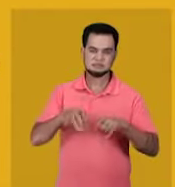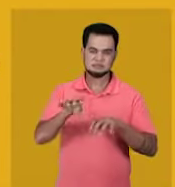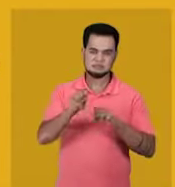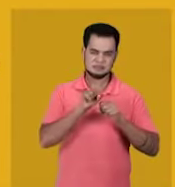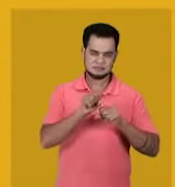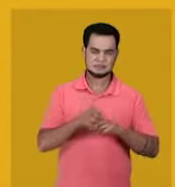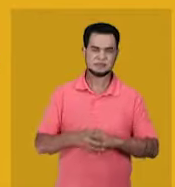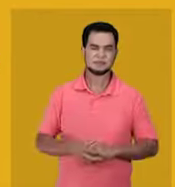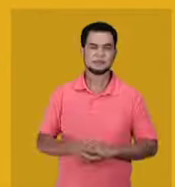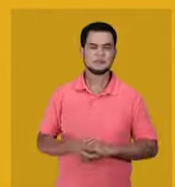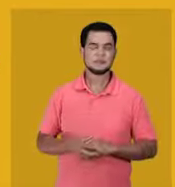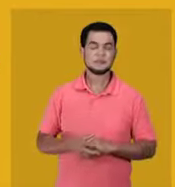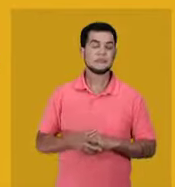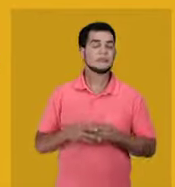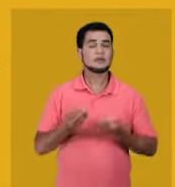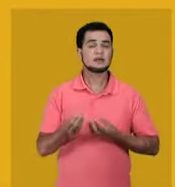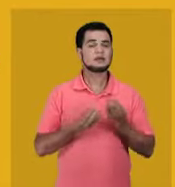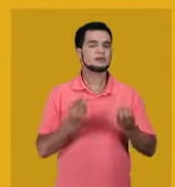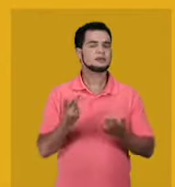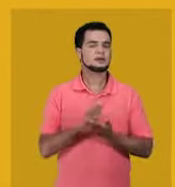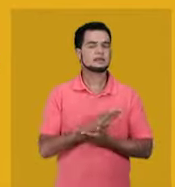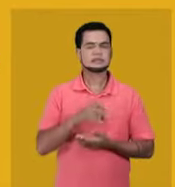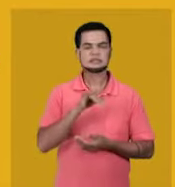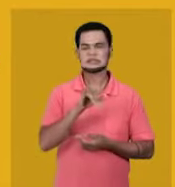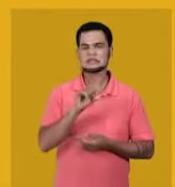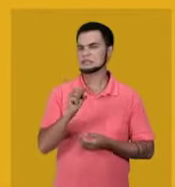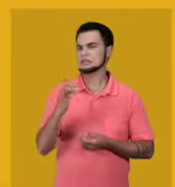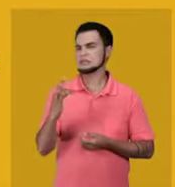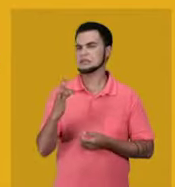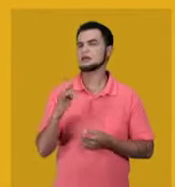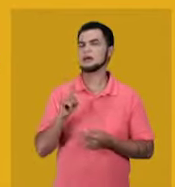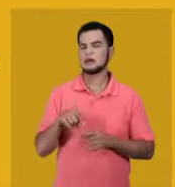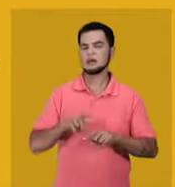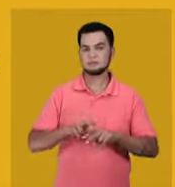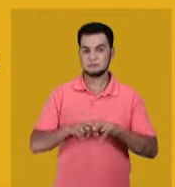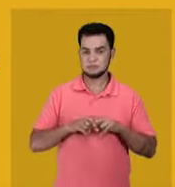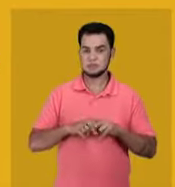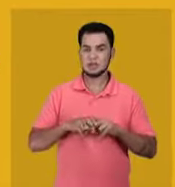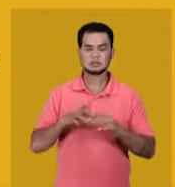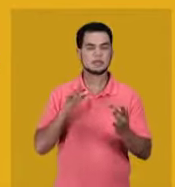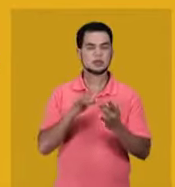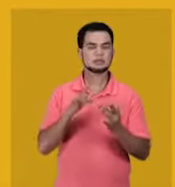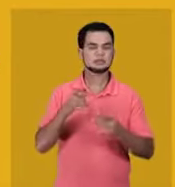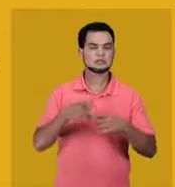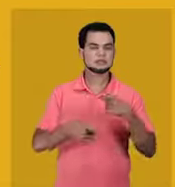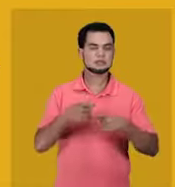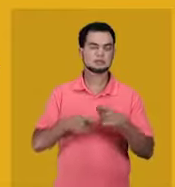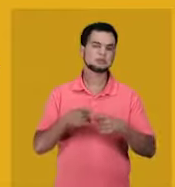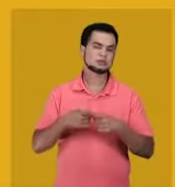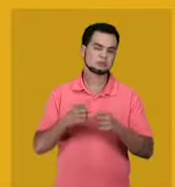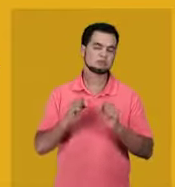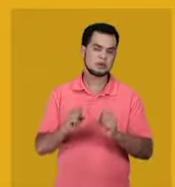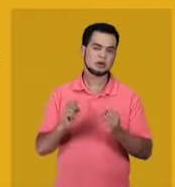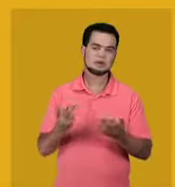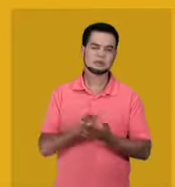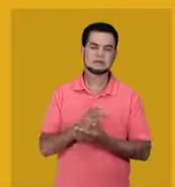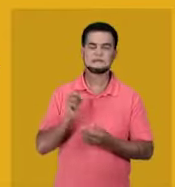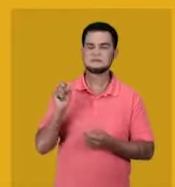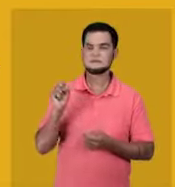essas infecções são transmitidas através do contato sexual, seja ela causada por